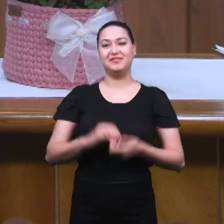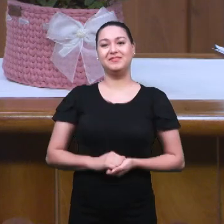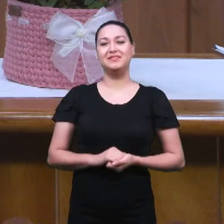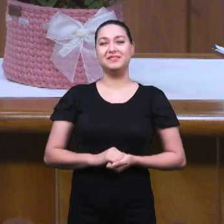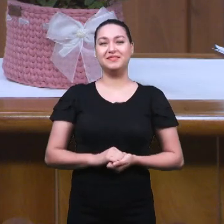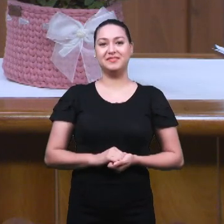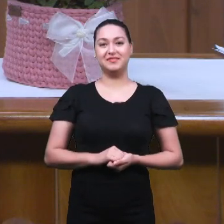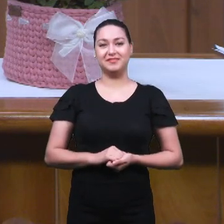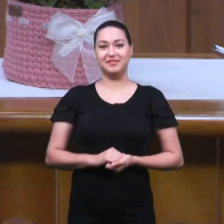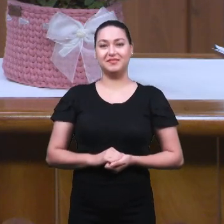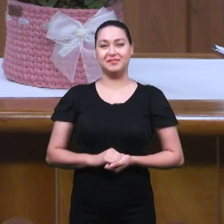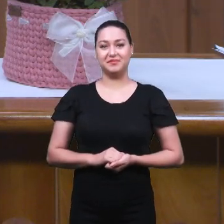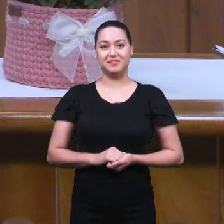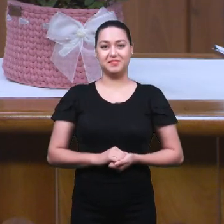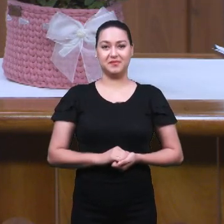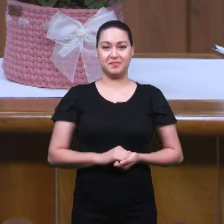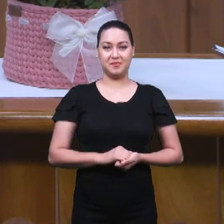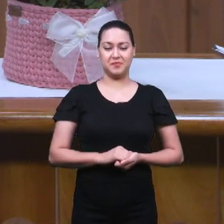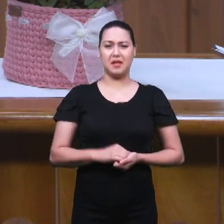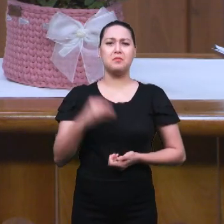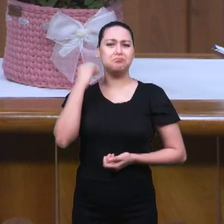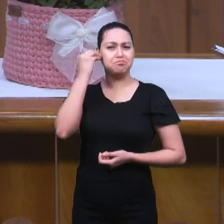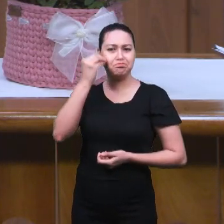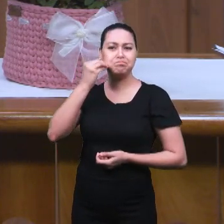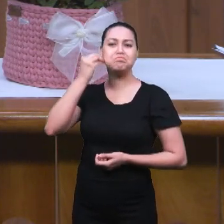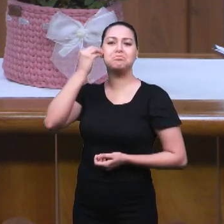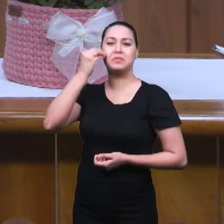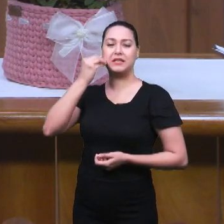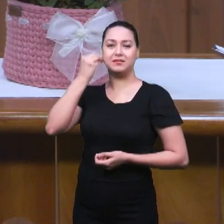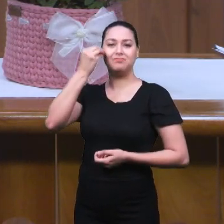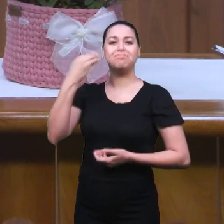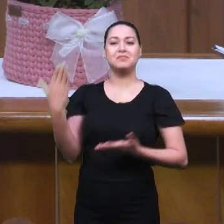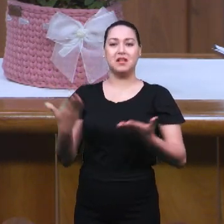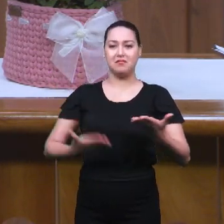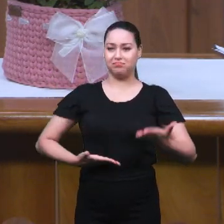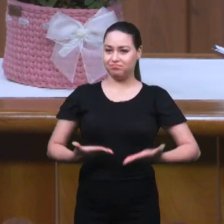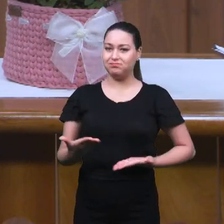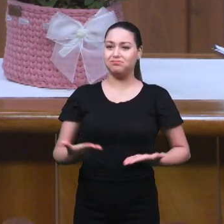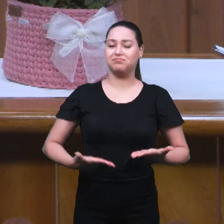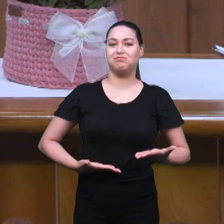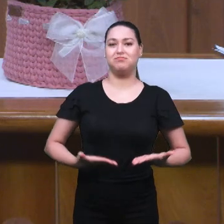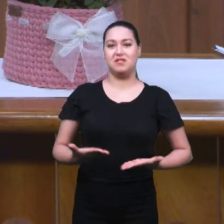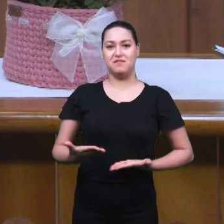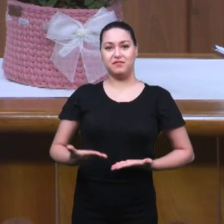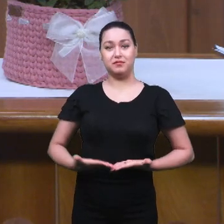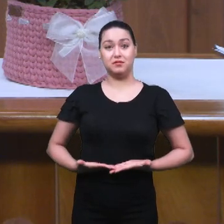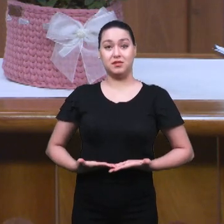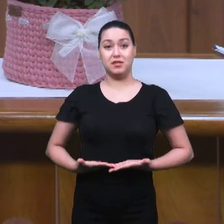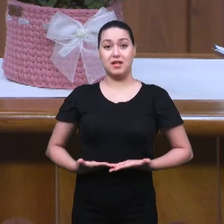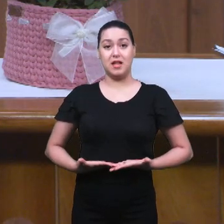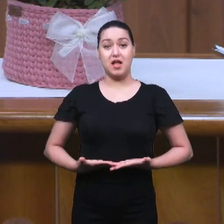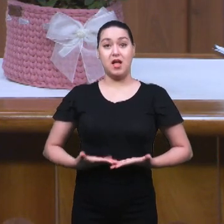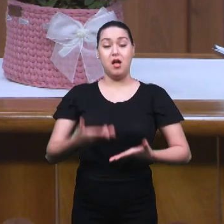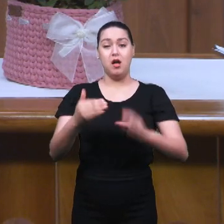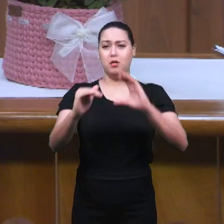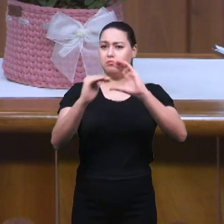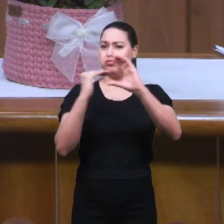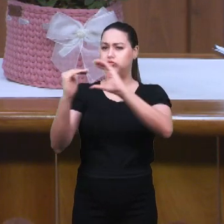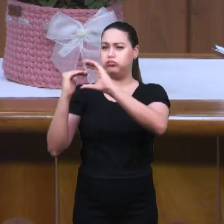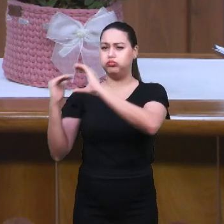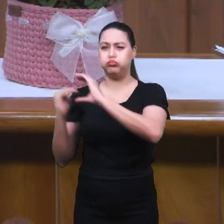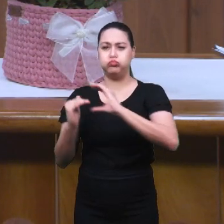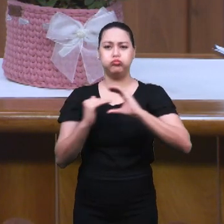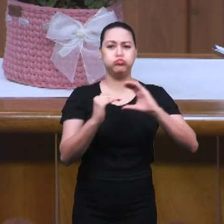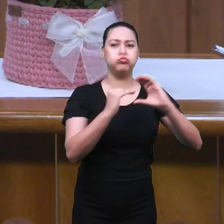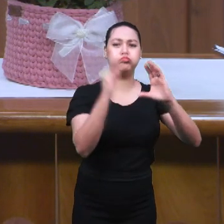tem trazido muita experiência aos nossos irmãos. Temos recebido correspondências de todas as partes